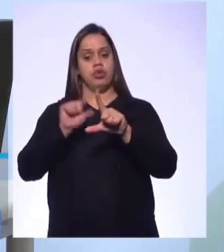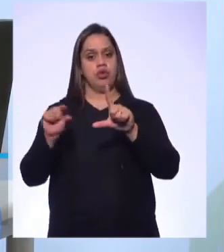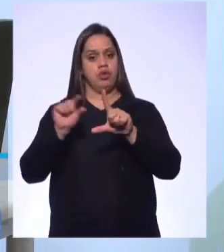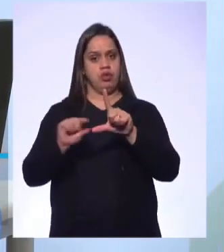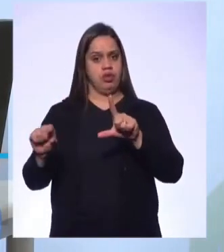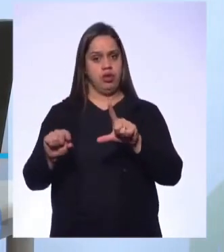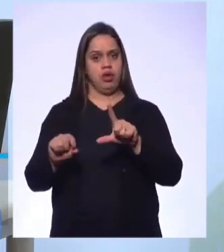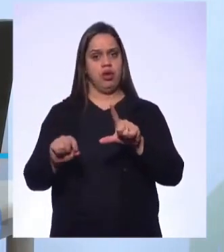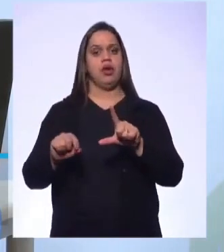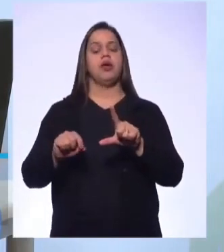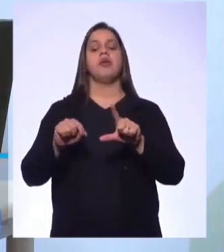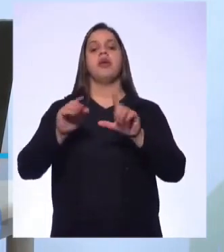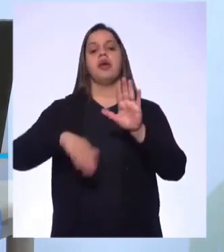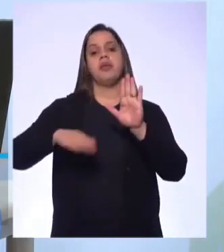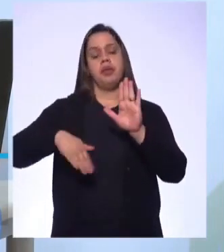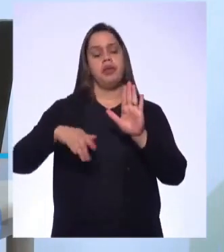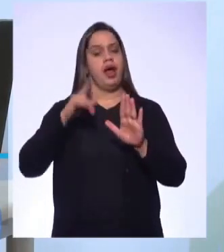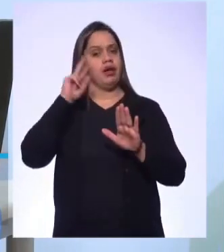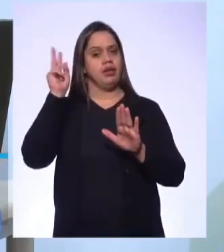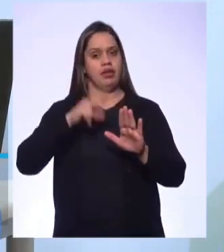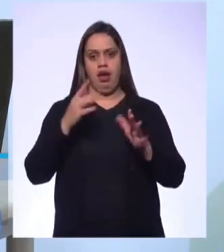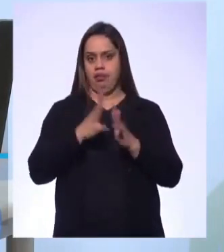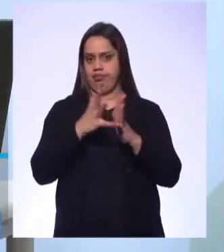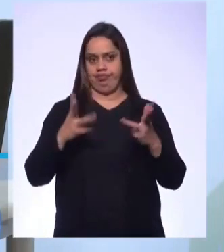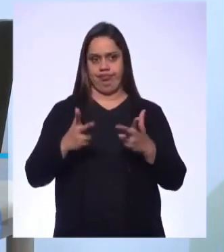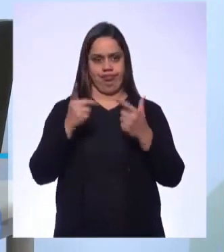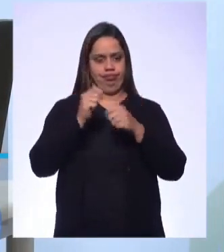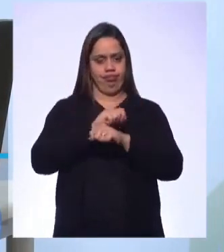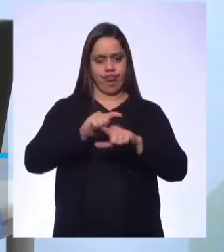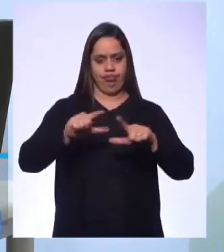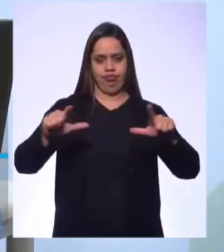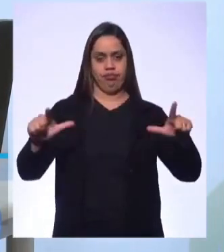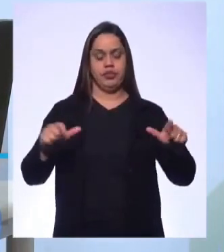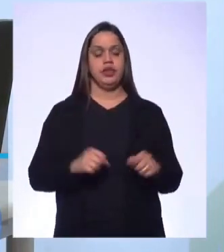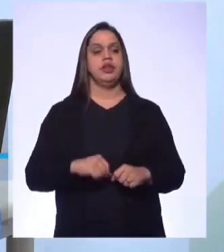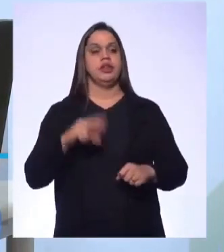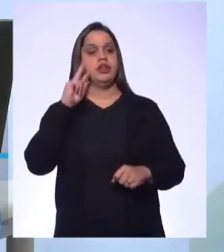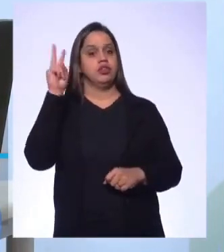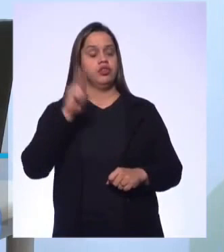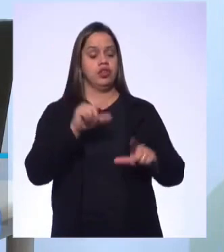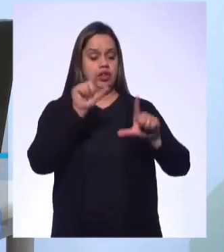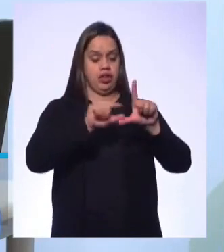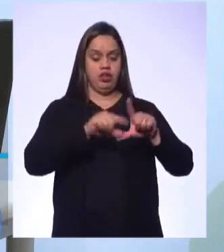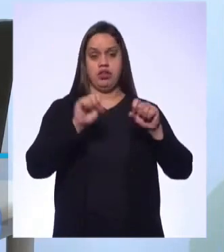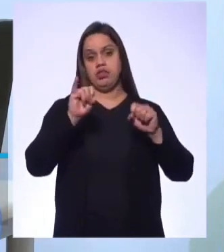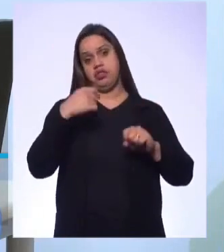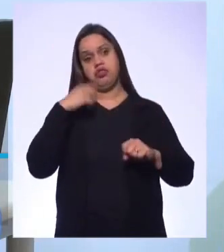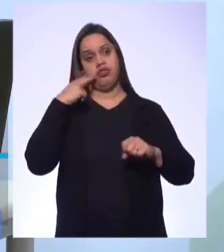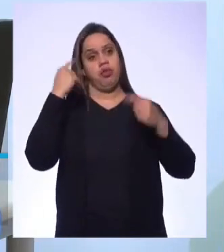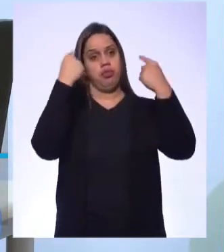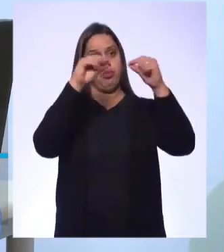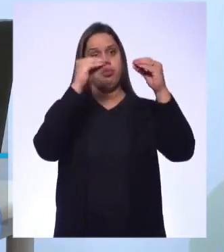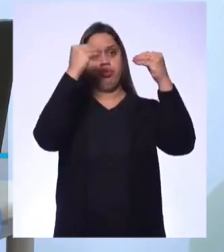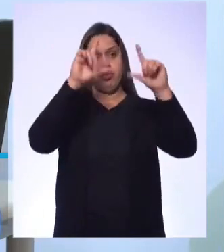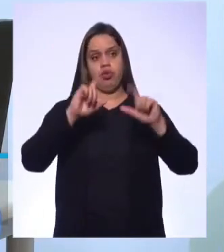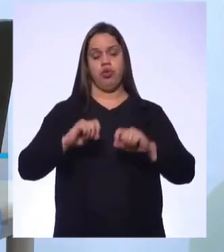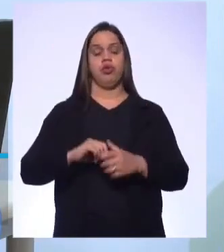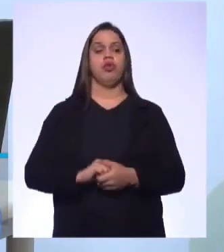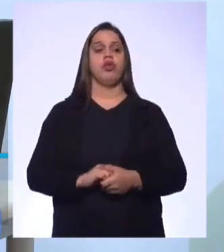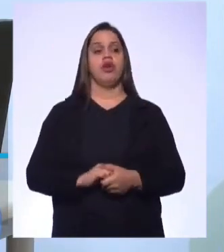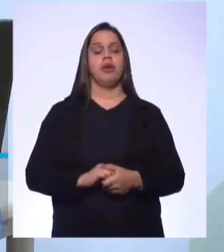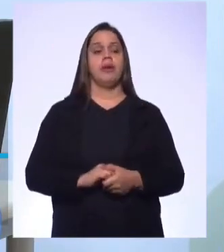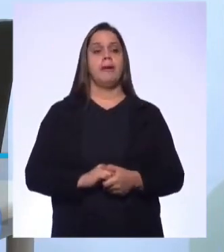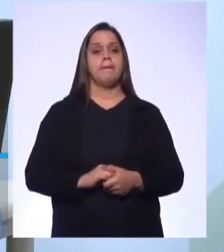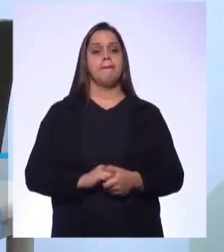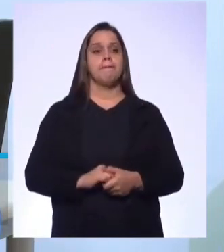gente poderia colocar embaixo dessas fotografias se fôssemos expô-las em algum lugar, certo? Então, vão criando aí.